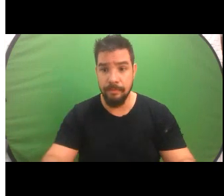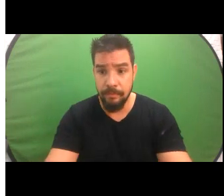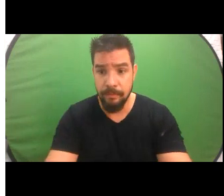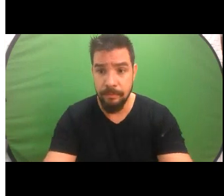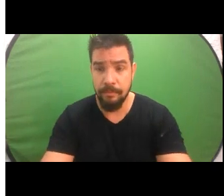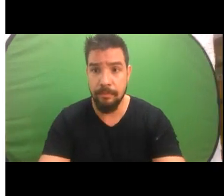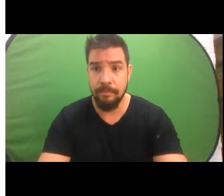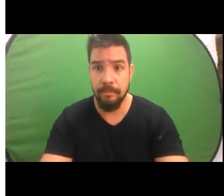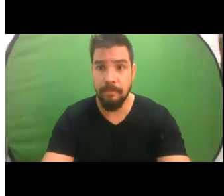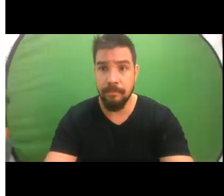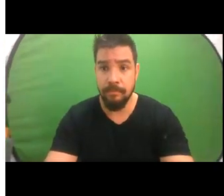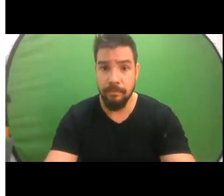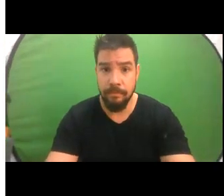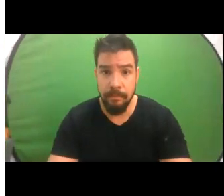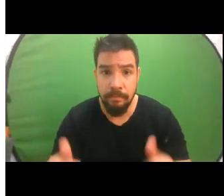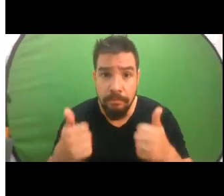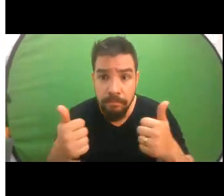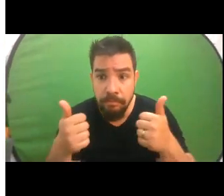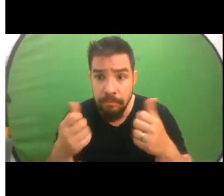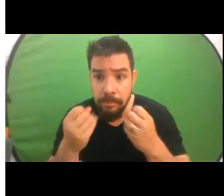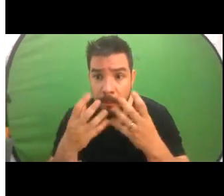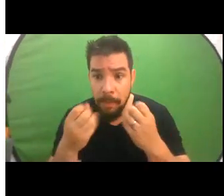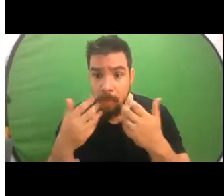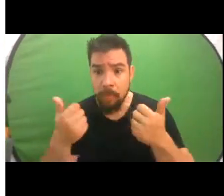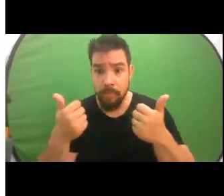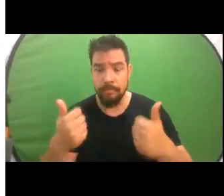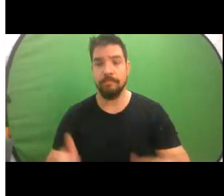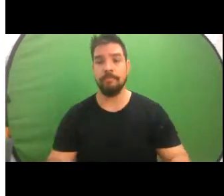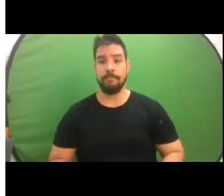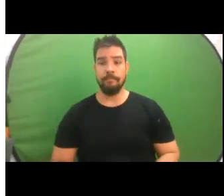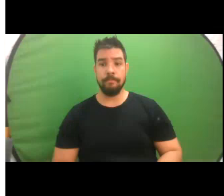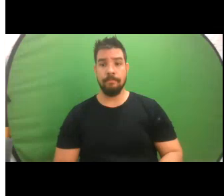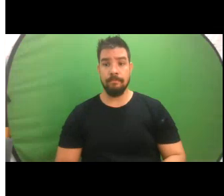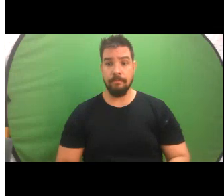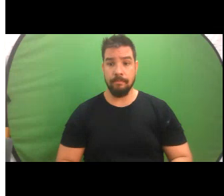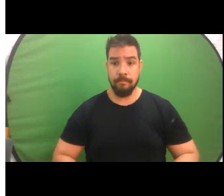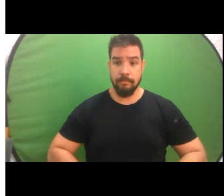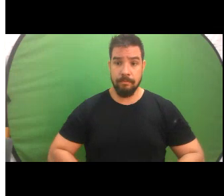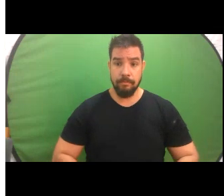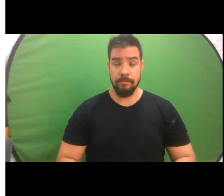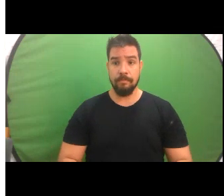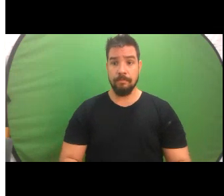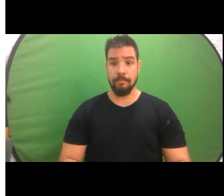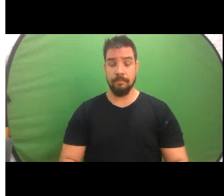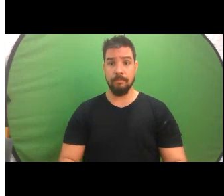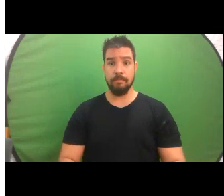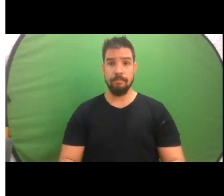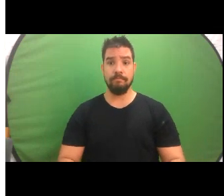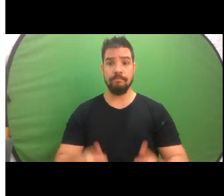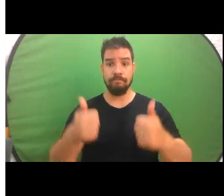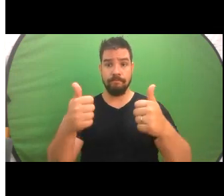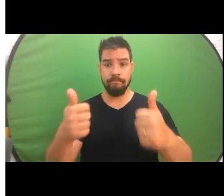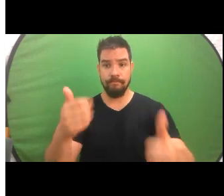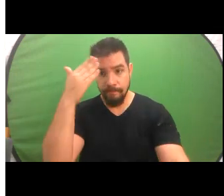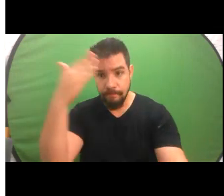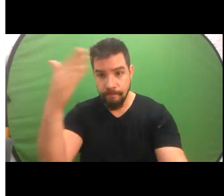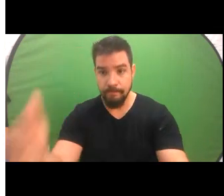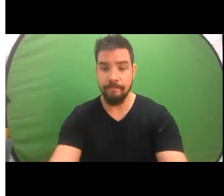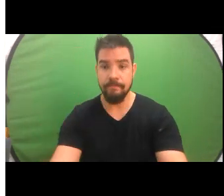iluminação. Ah, então tá joia. É, Parece que melhorou lá para ele também. Ele respondeu